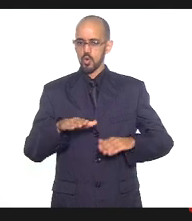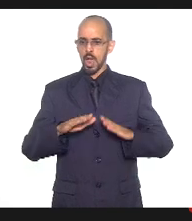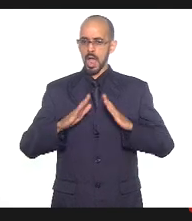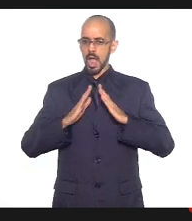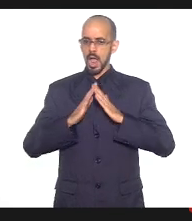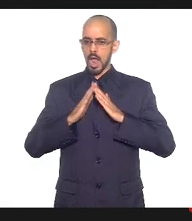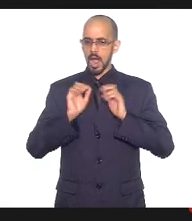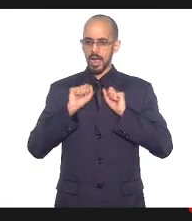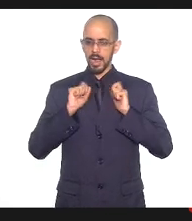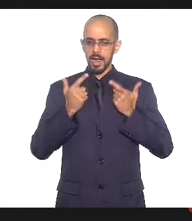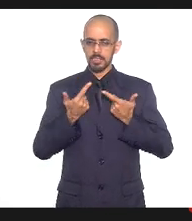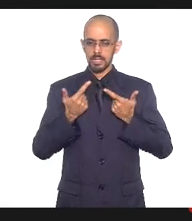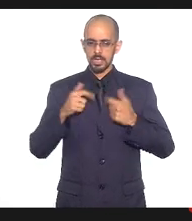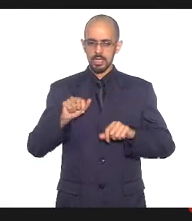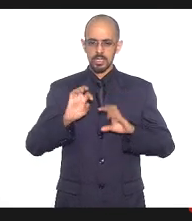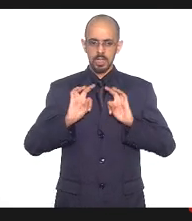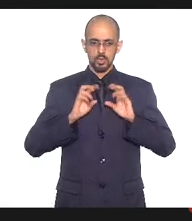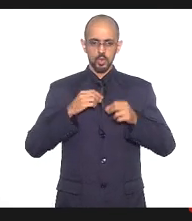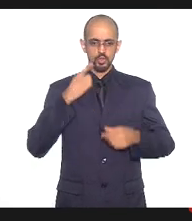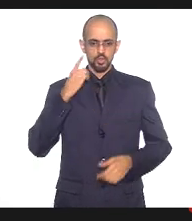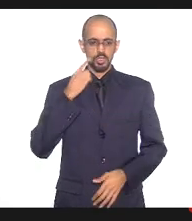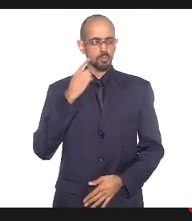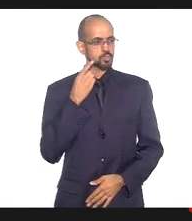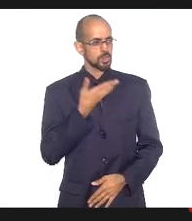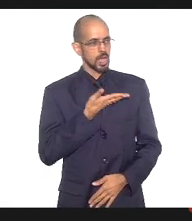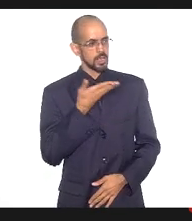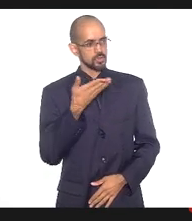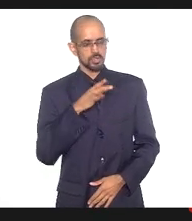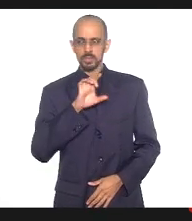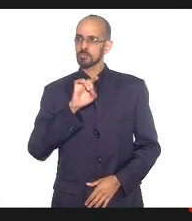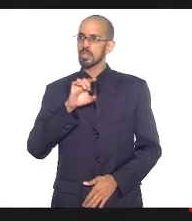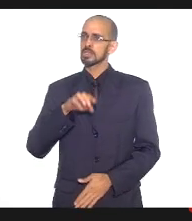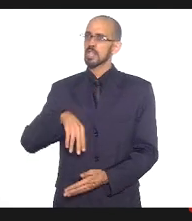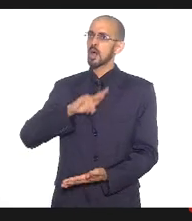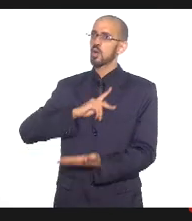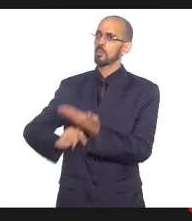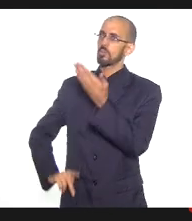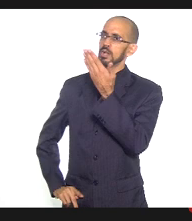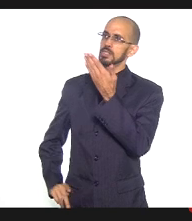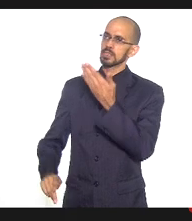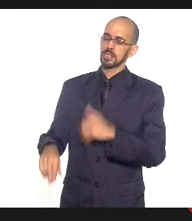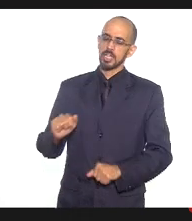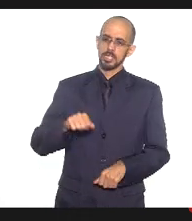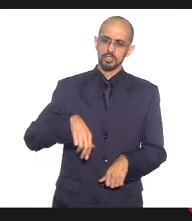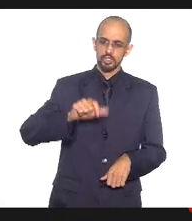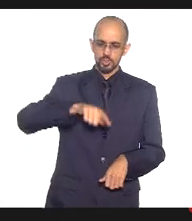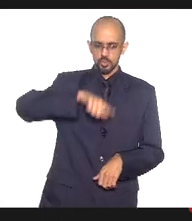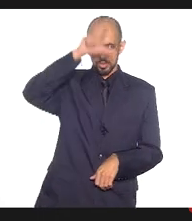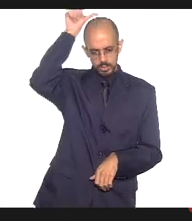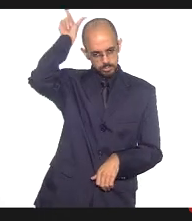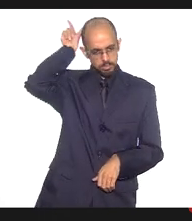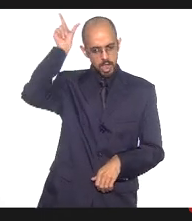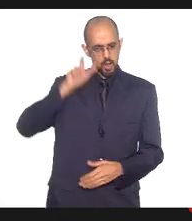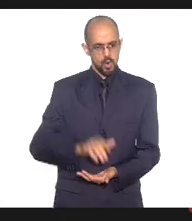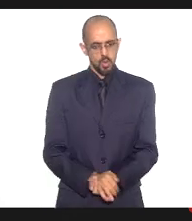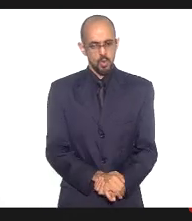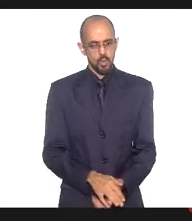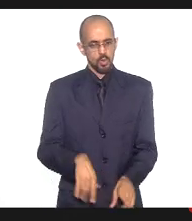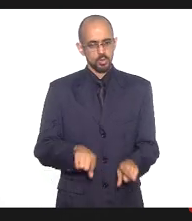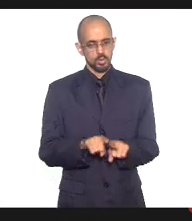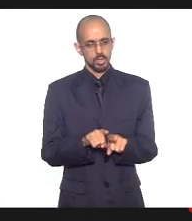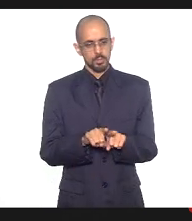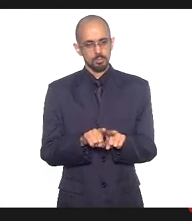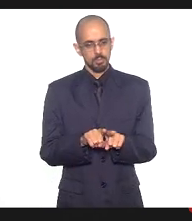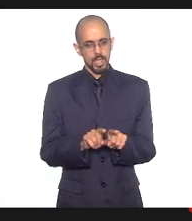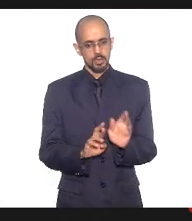aqui presentes, em especial ao presidente dessa comissão, deputado Luiz Paulo, assim como